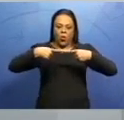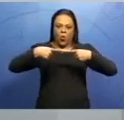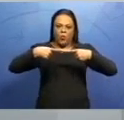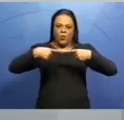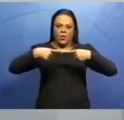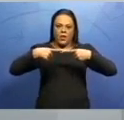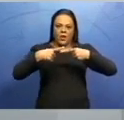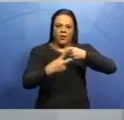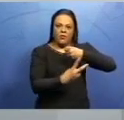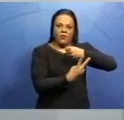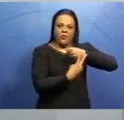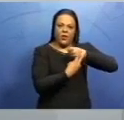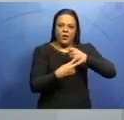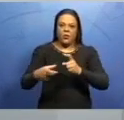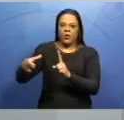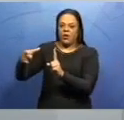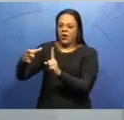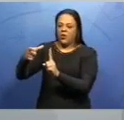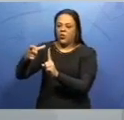refere.